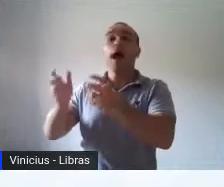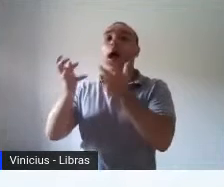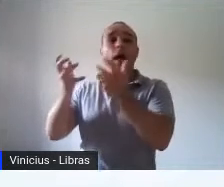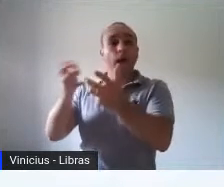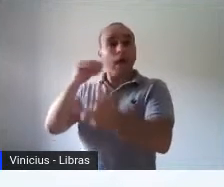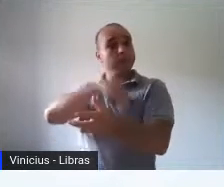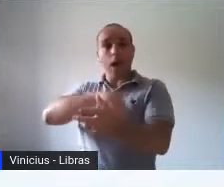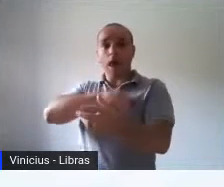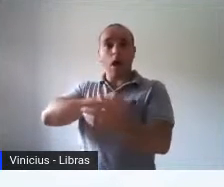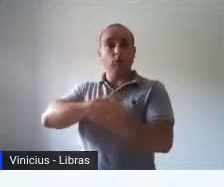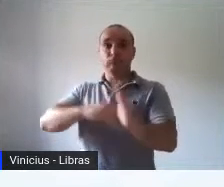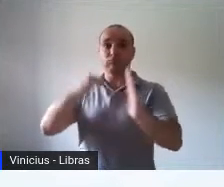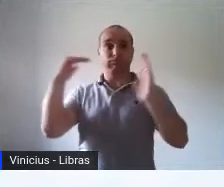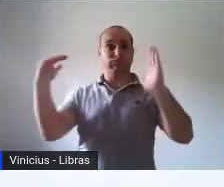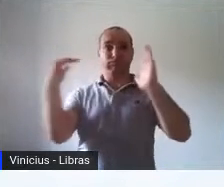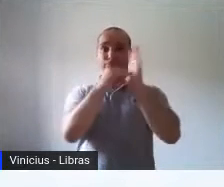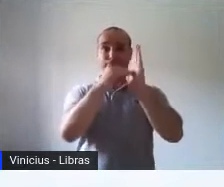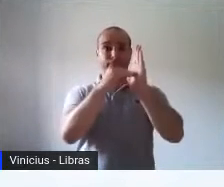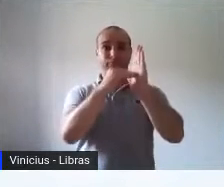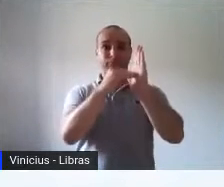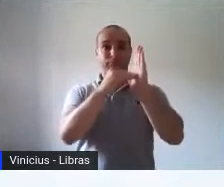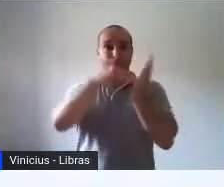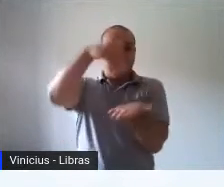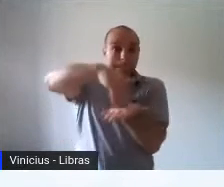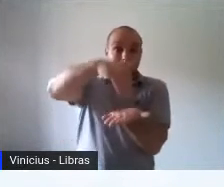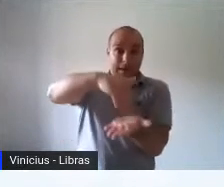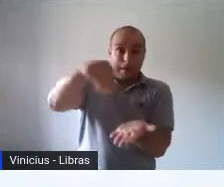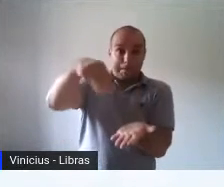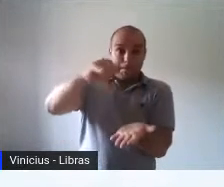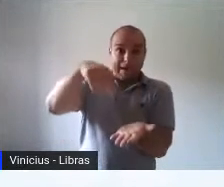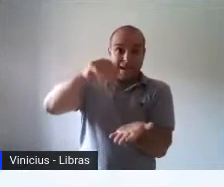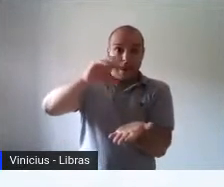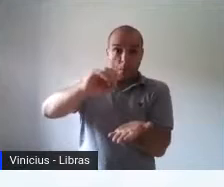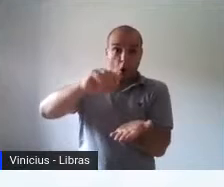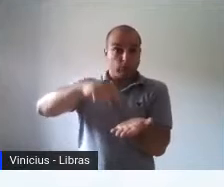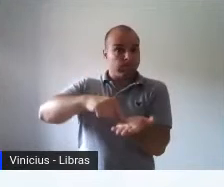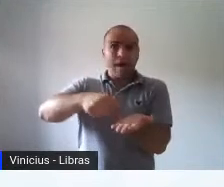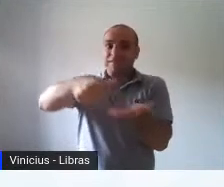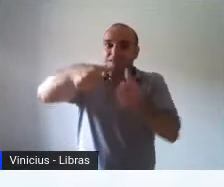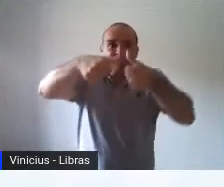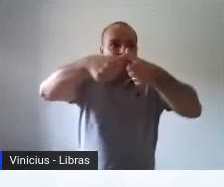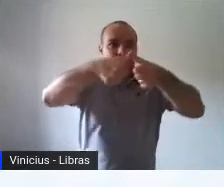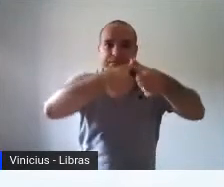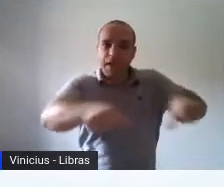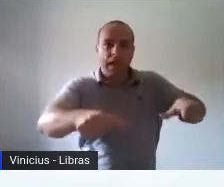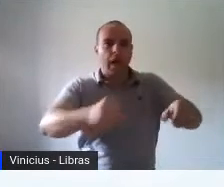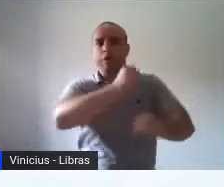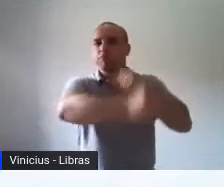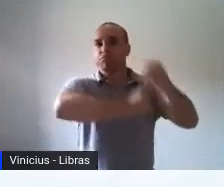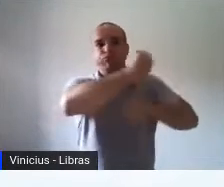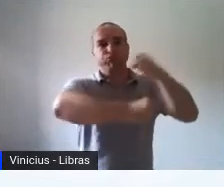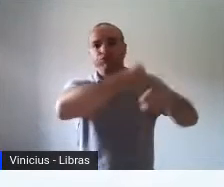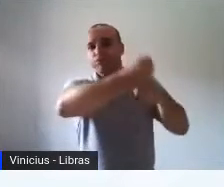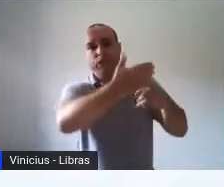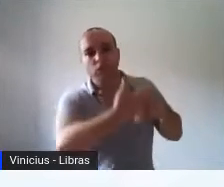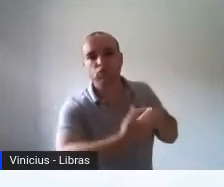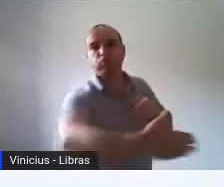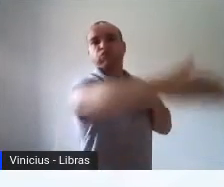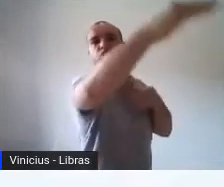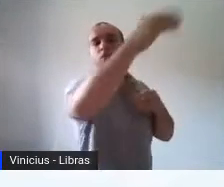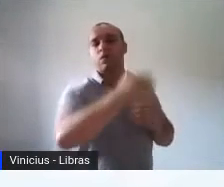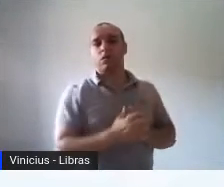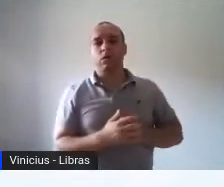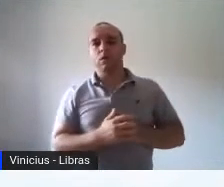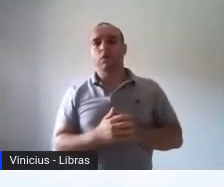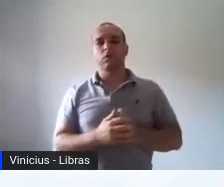mínimo, né? É importante ressaltar. Então, tem várias propostas que tiveram lá em 2019, em 2020, que sempre o governo